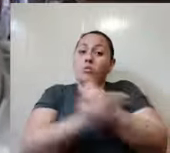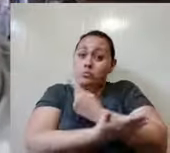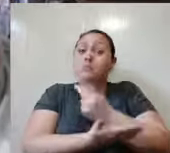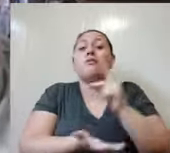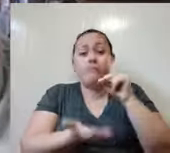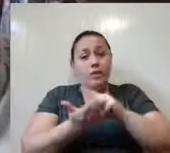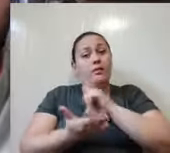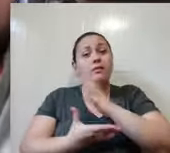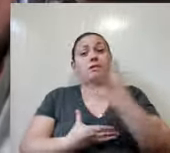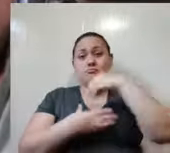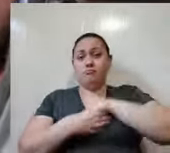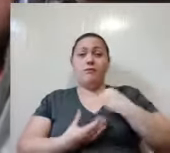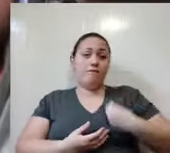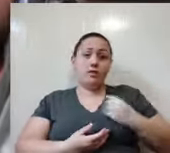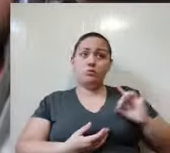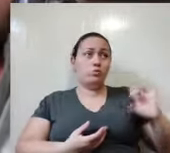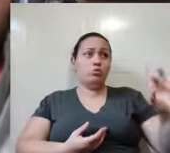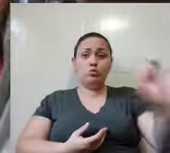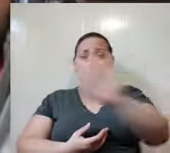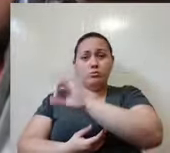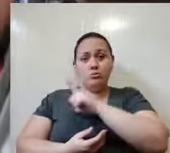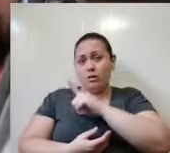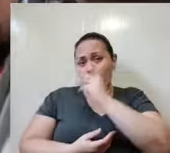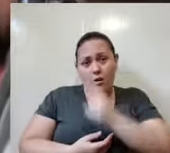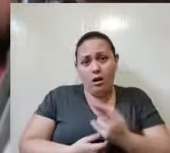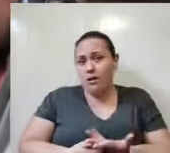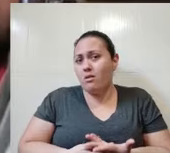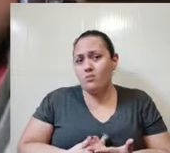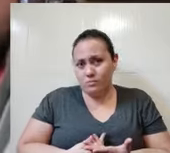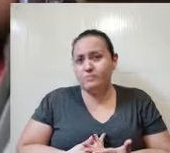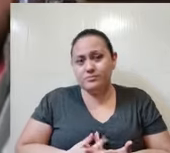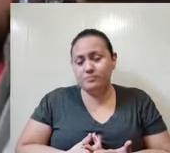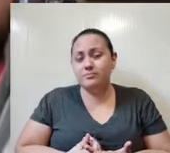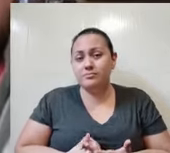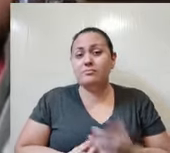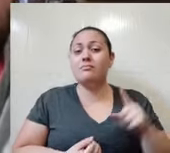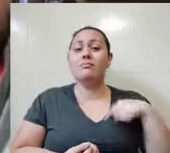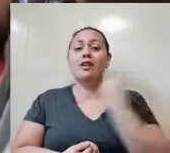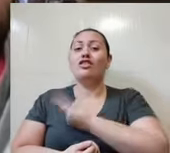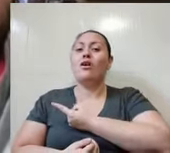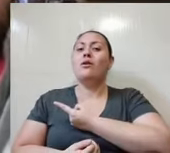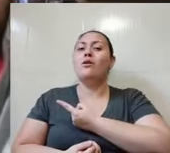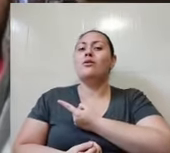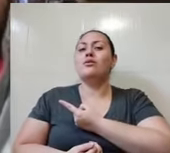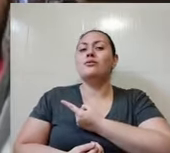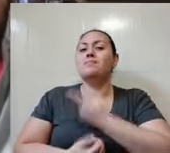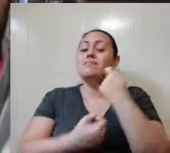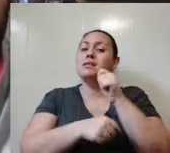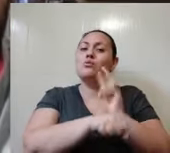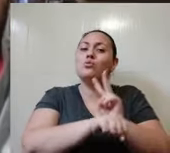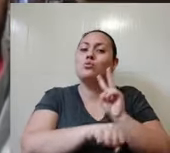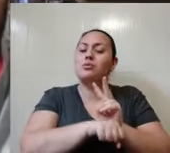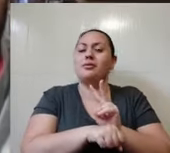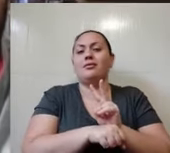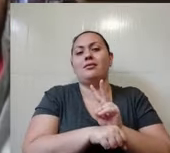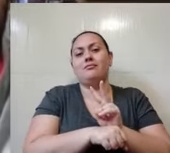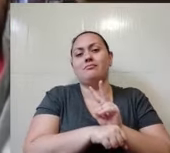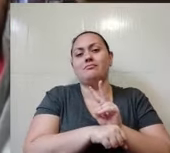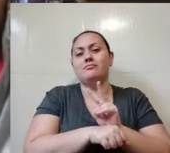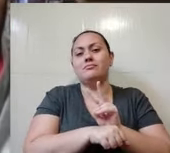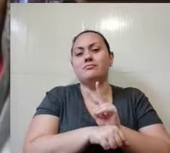da pessoa. Porque tá na vida de todo mundo, né? E pra gente não. Pra gente cuidar na ideia